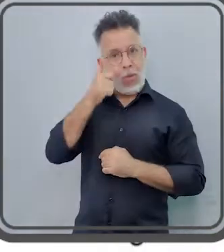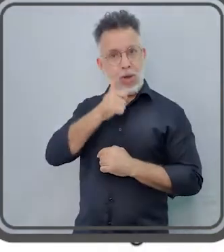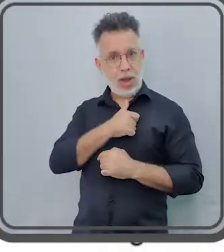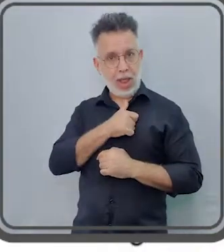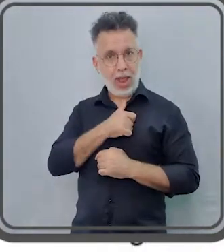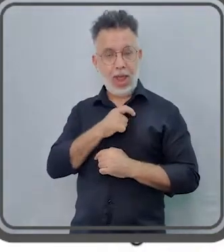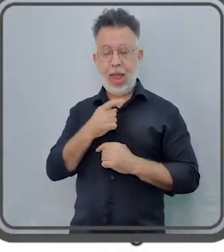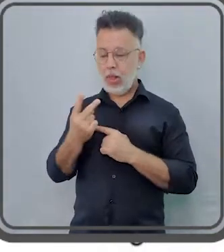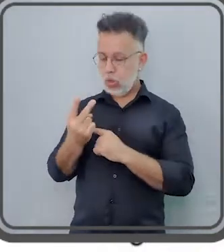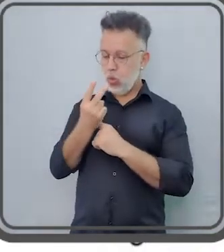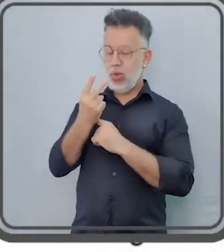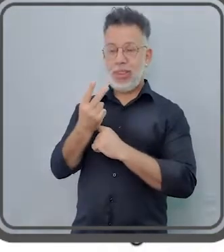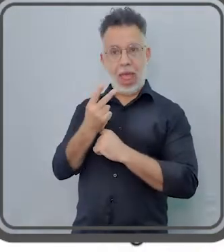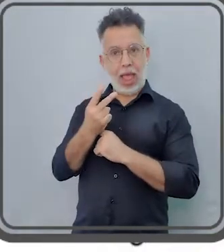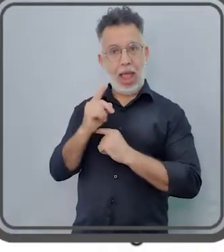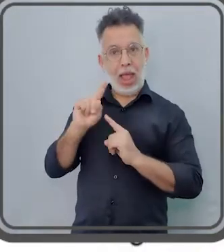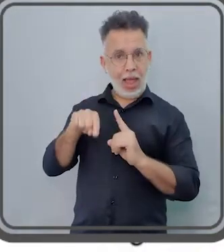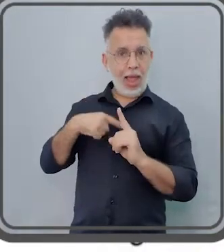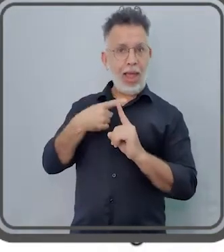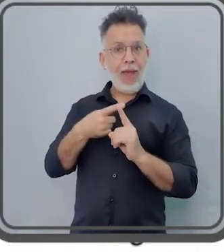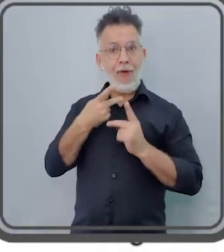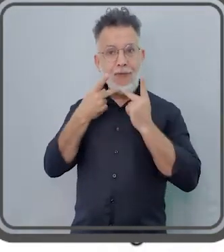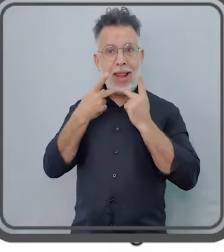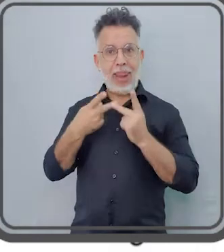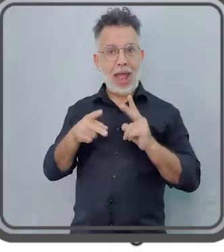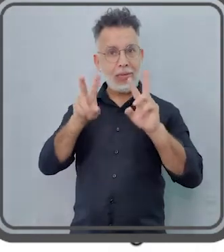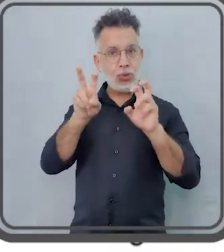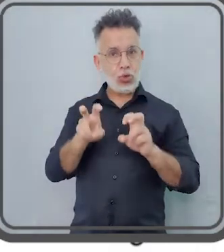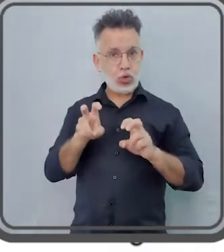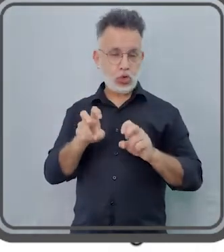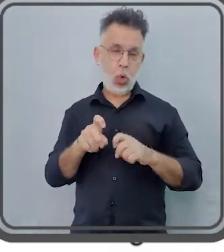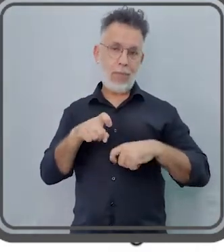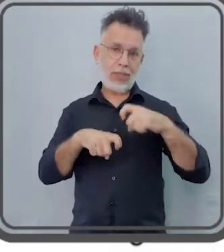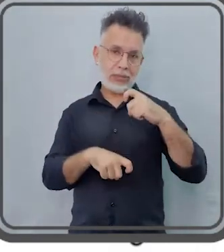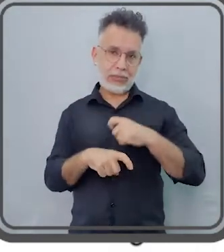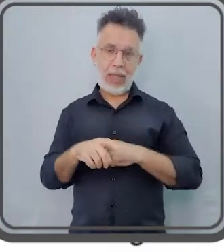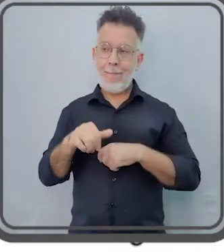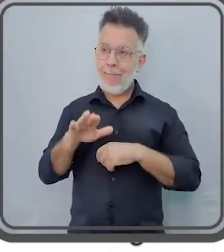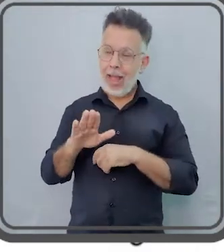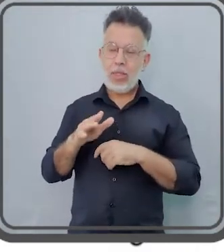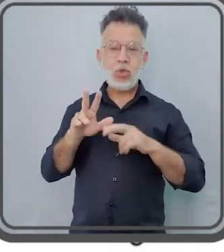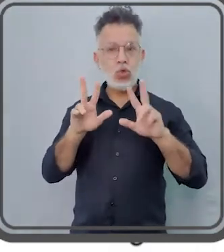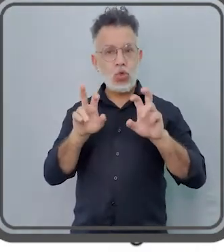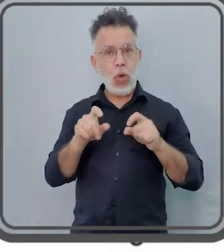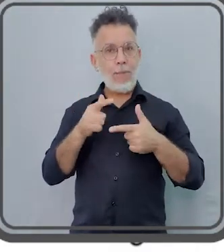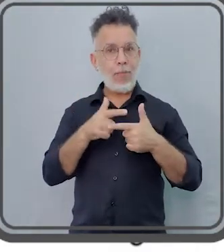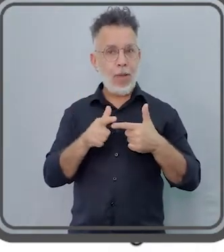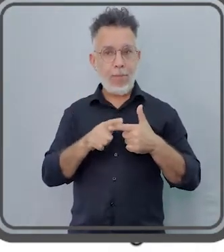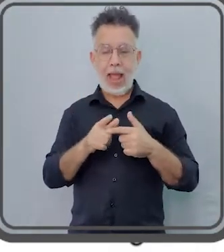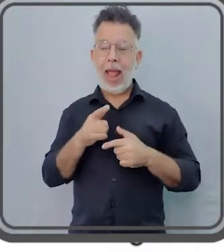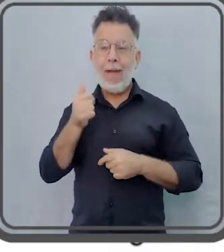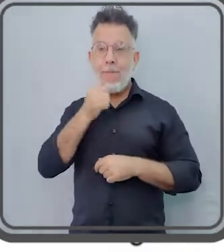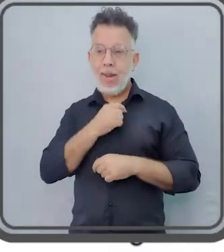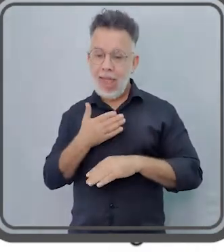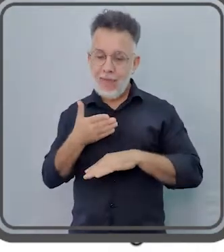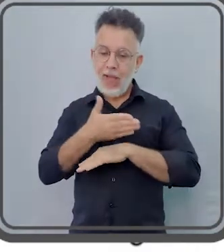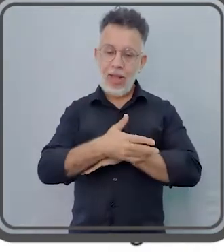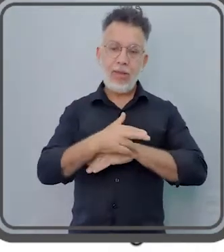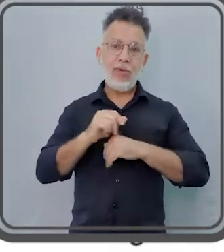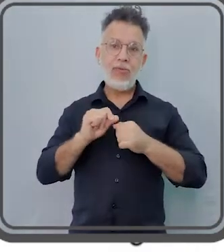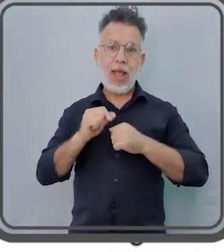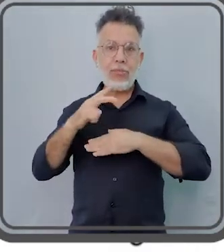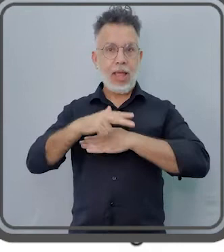a falarmos mais sobre as coisas e problemas, né? Então, a gente faz mais terapia, a gente vai buscar mais